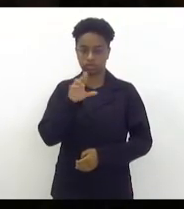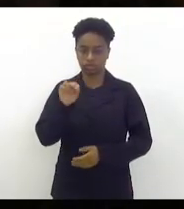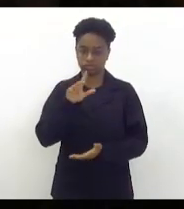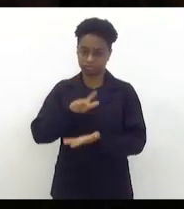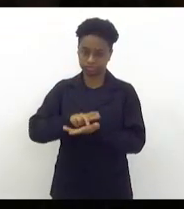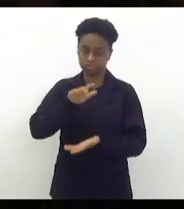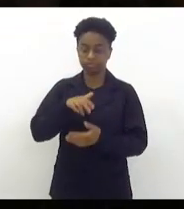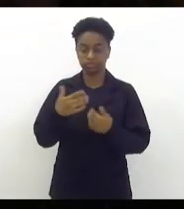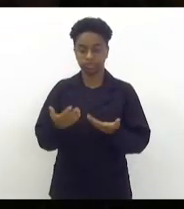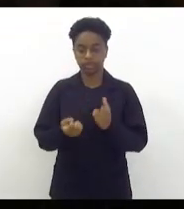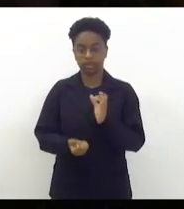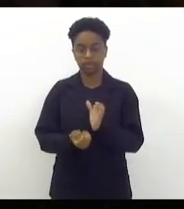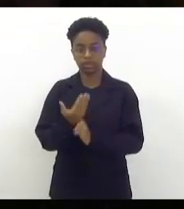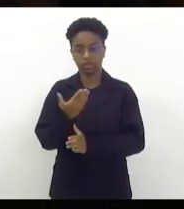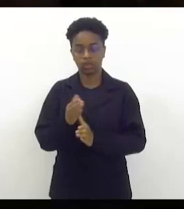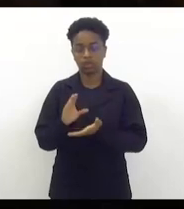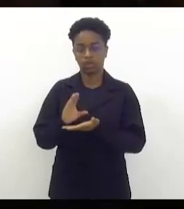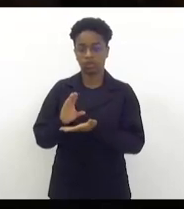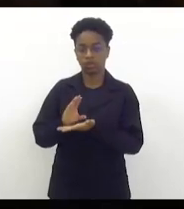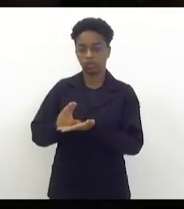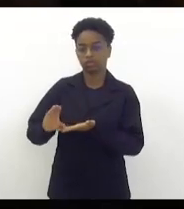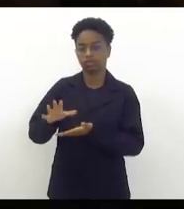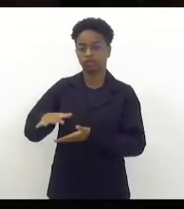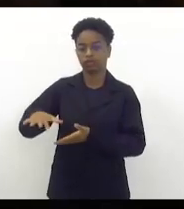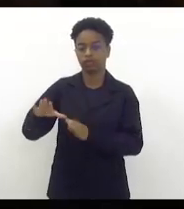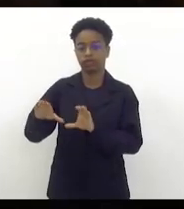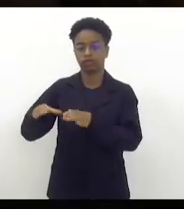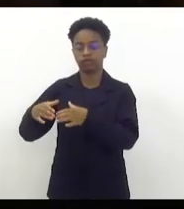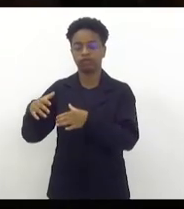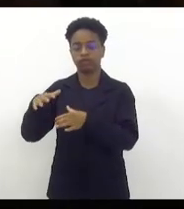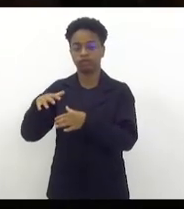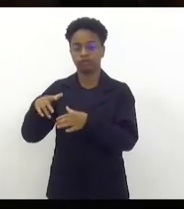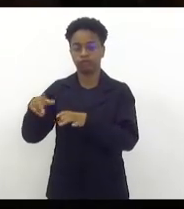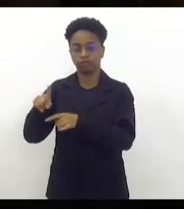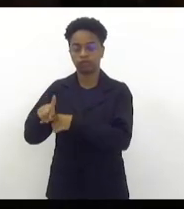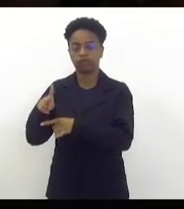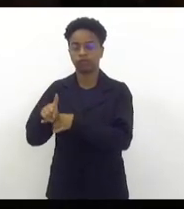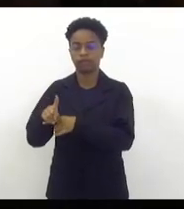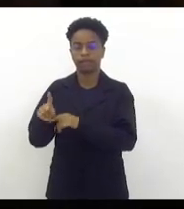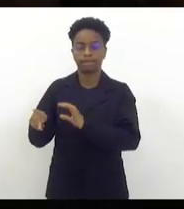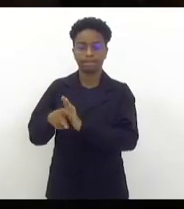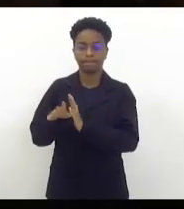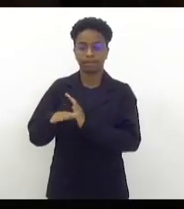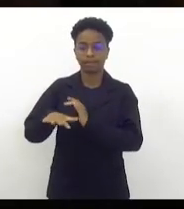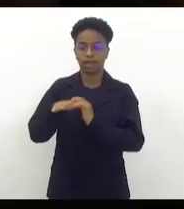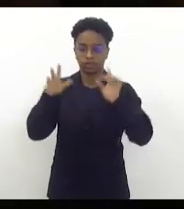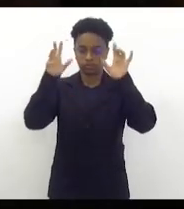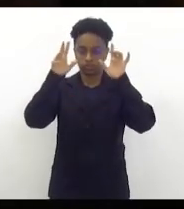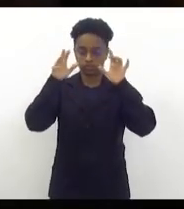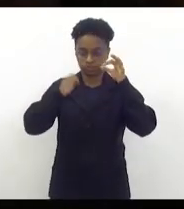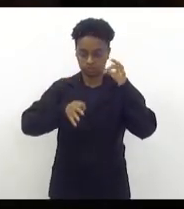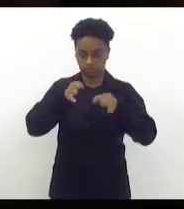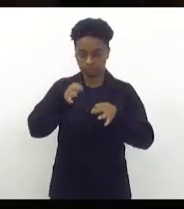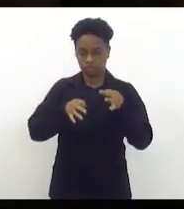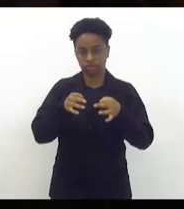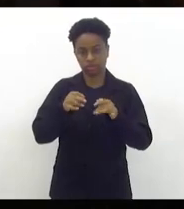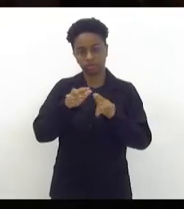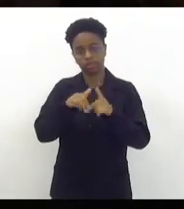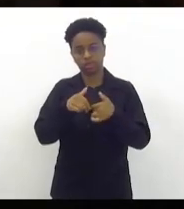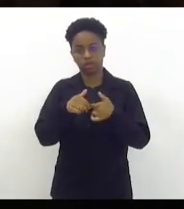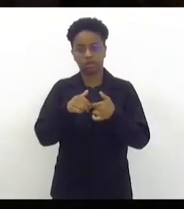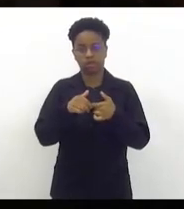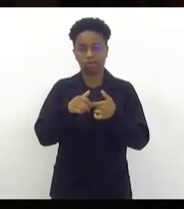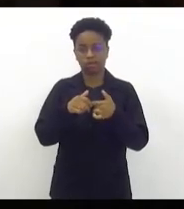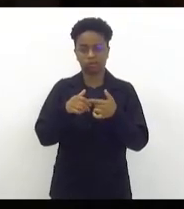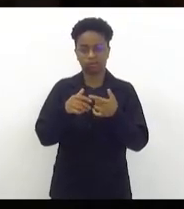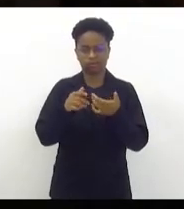criando um Fundo Especial do Tribunal de Justiça, que são as custas, emolumentos, etc., etc. O Tribunal de Justiça